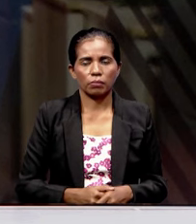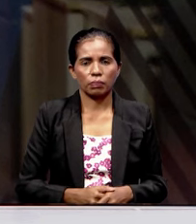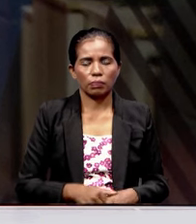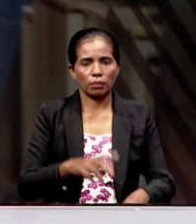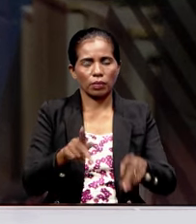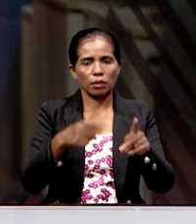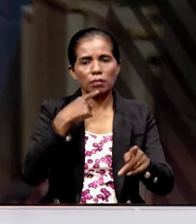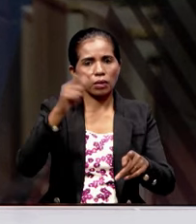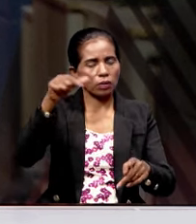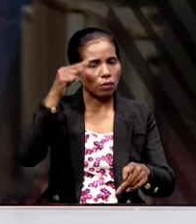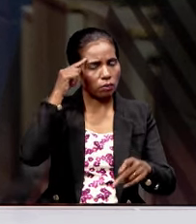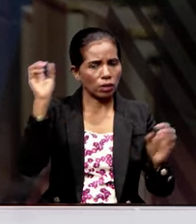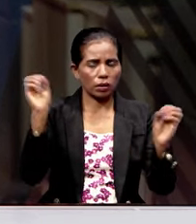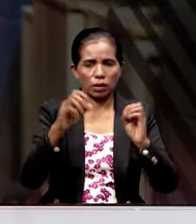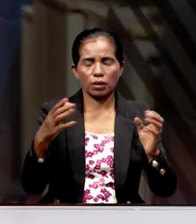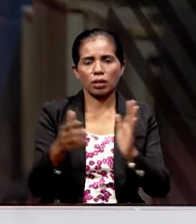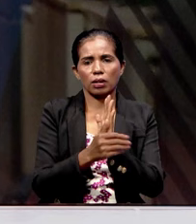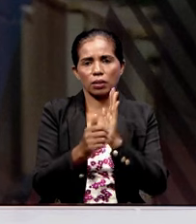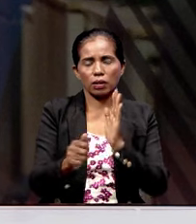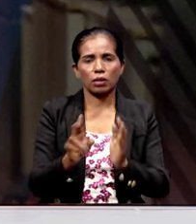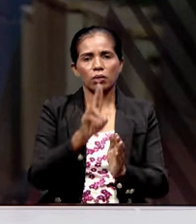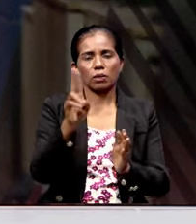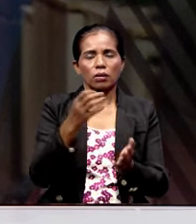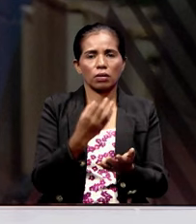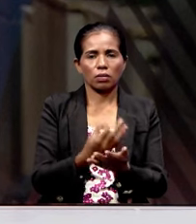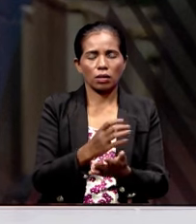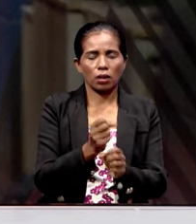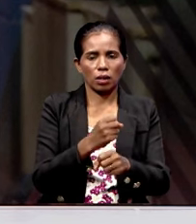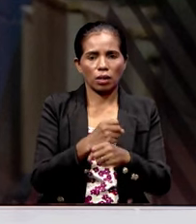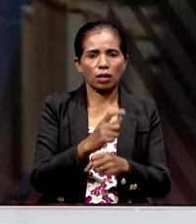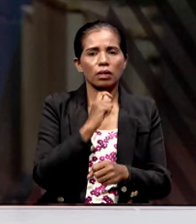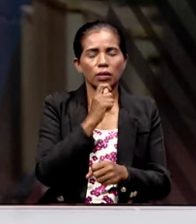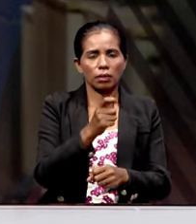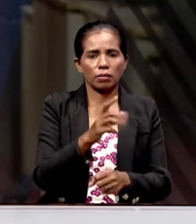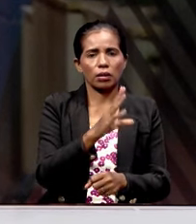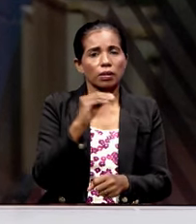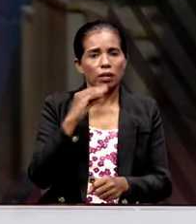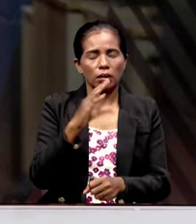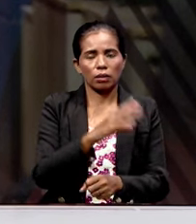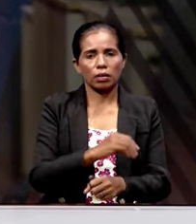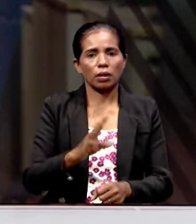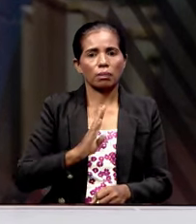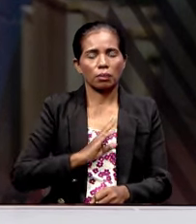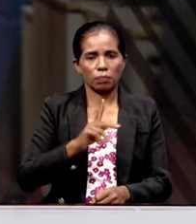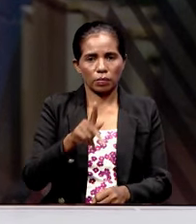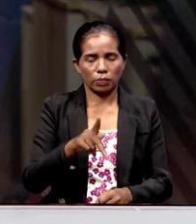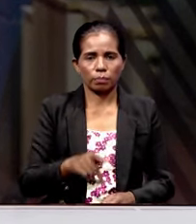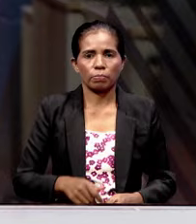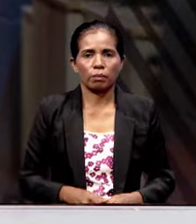Comunidade considera governo lá a capacidade a tuzir para produzir tarro no tempo e a área bebonuk.